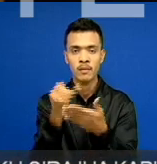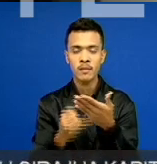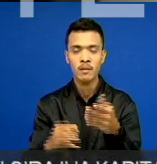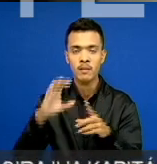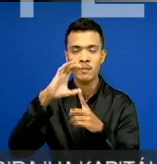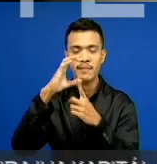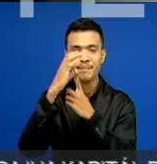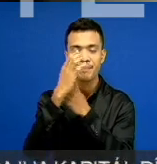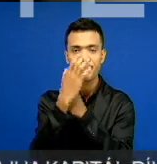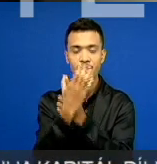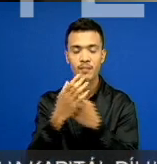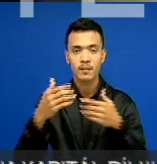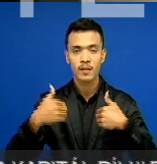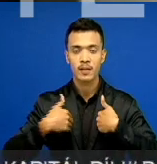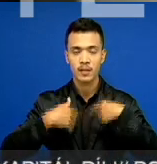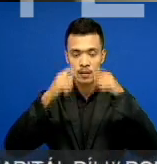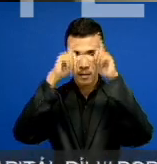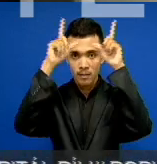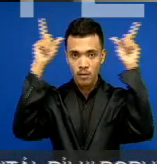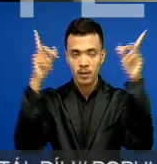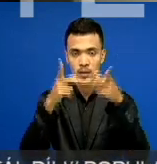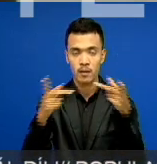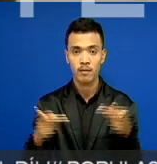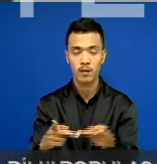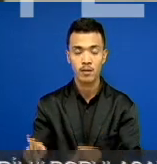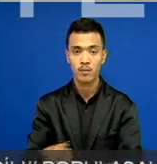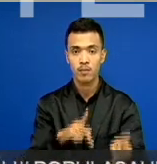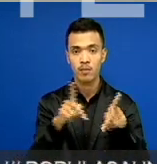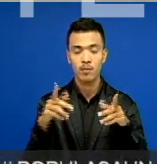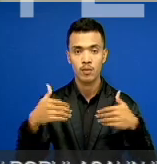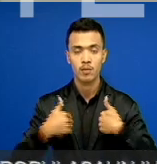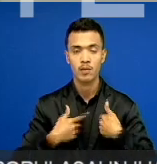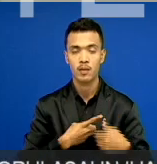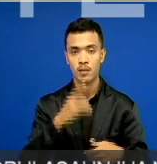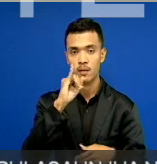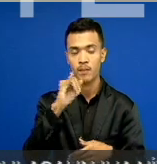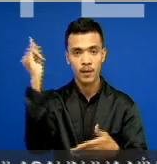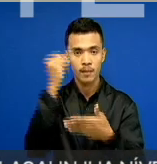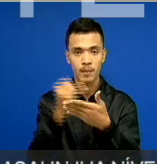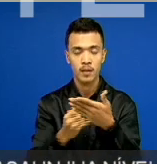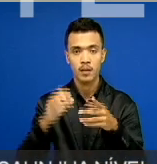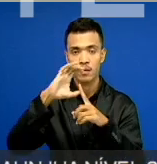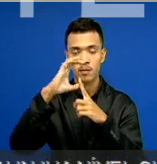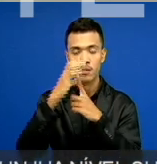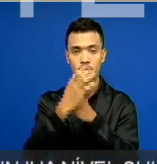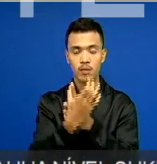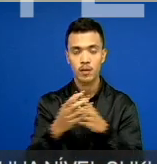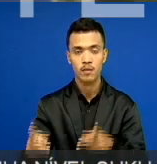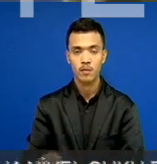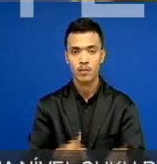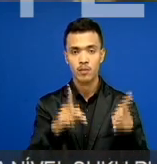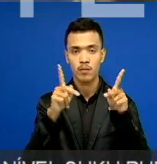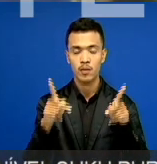cultura Timor-Leste e a fatim público Sira e a capital dele. Pinta imagem cultura e a fatim público, né?